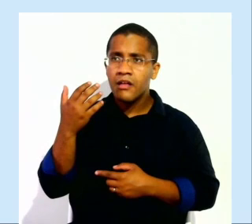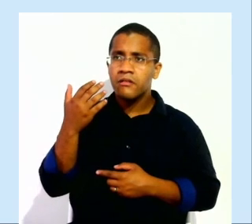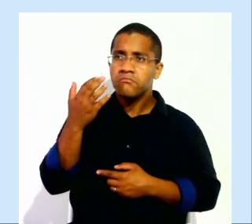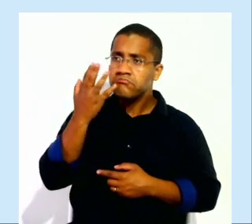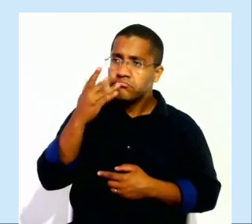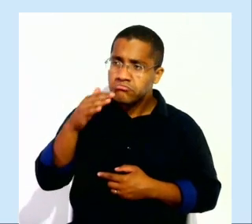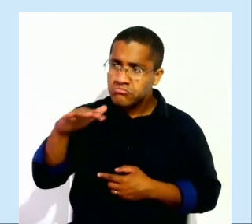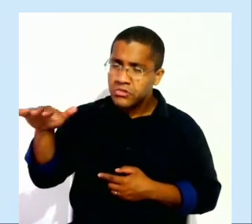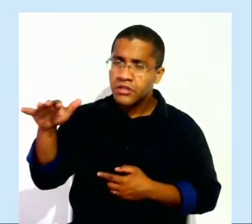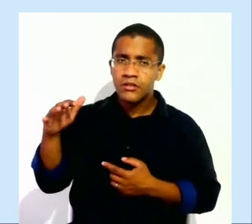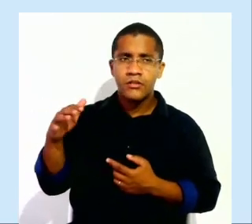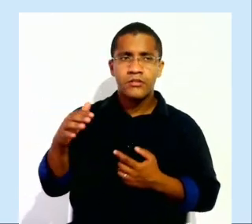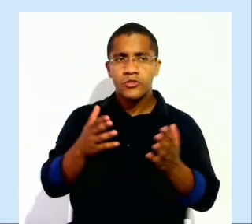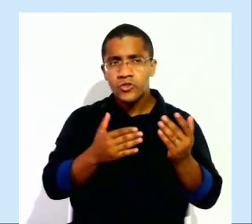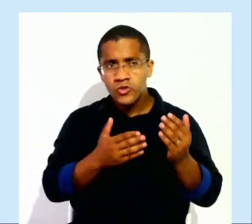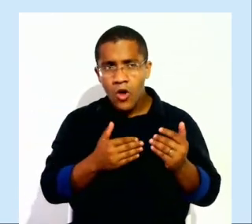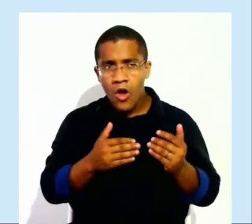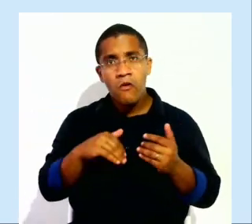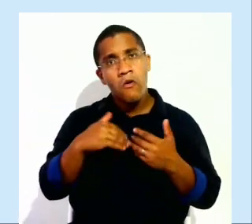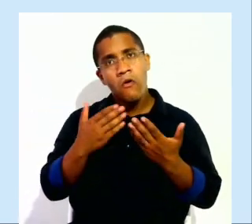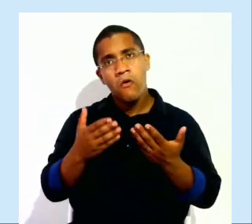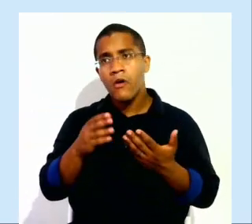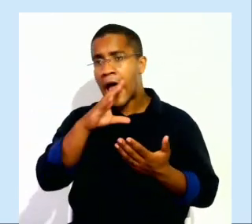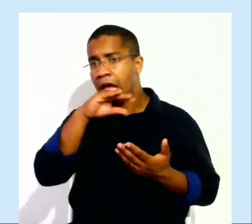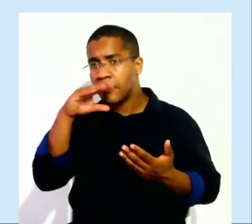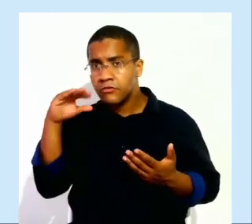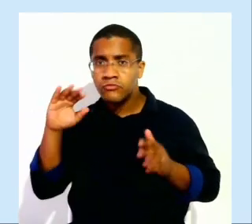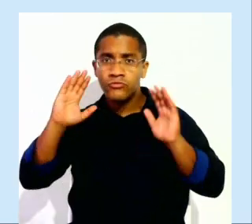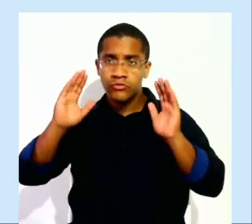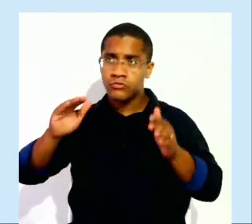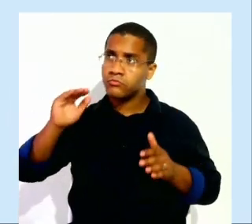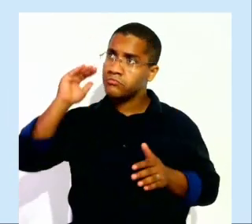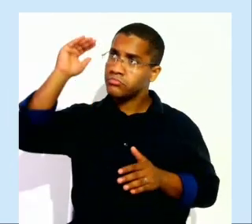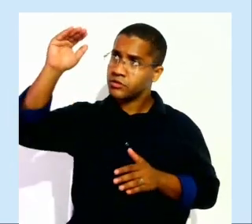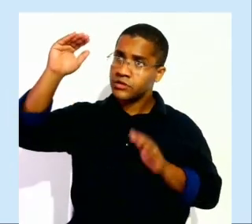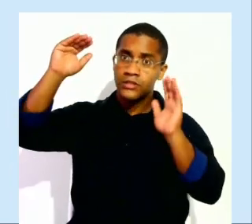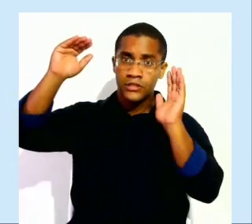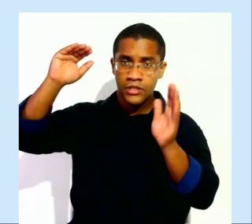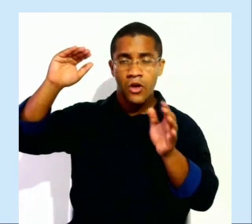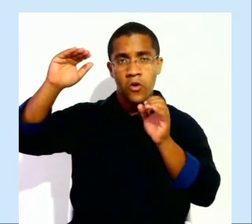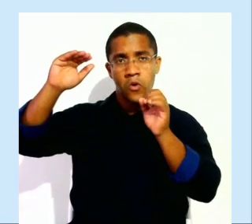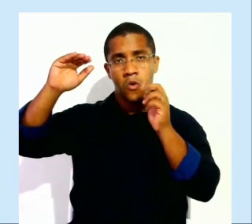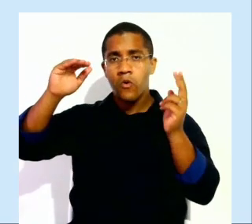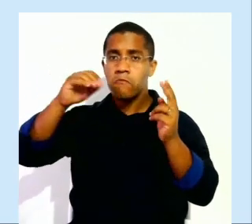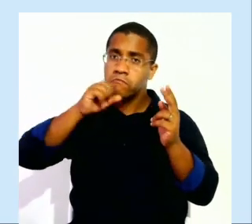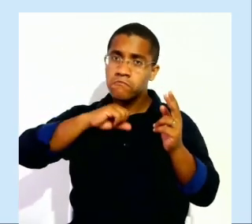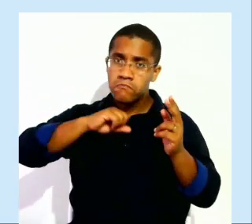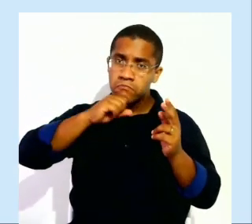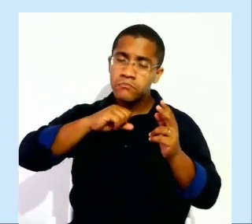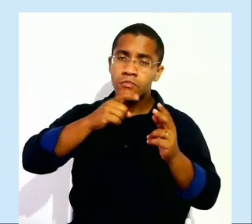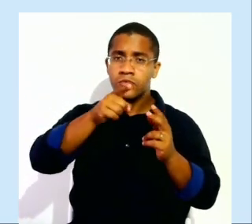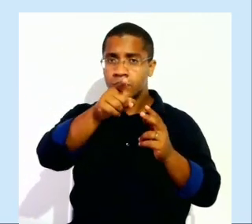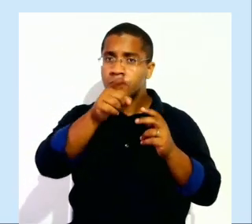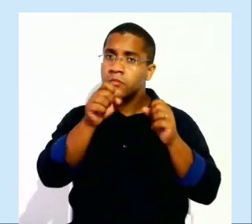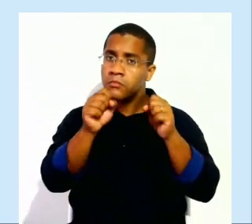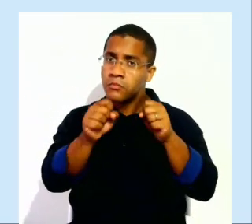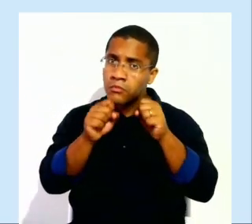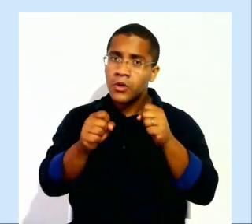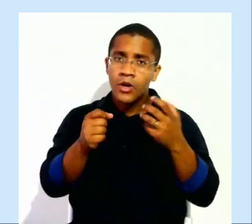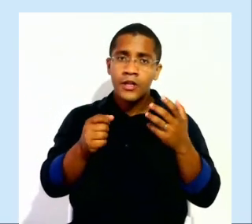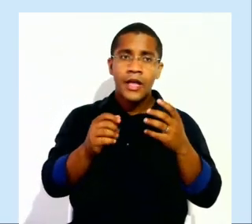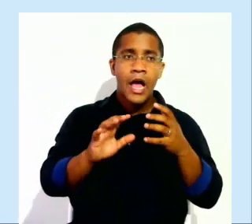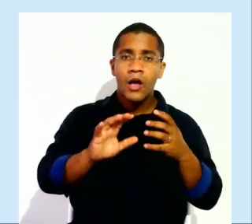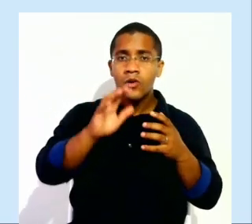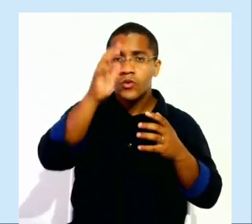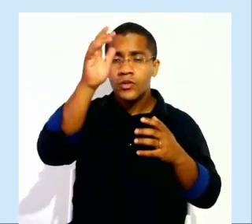principalmente na nossa infância ou na nossa adolescência, ou pós-adolescência, até mesmo na vida adulta ou na velhice,